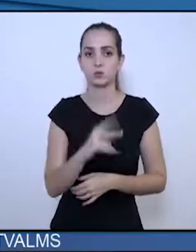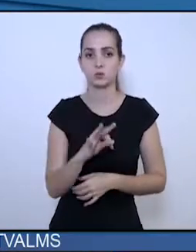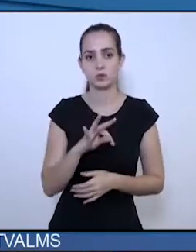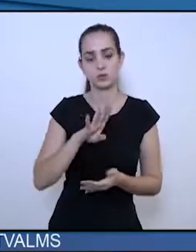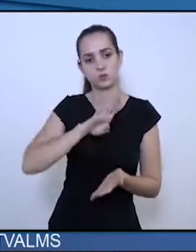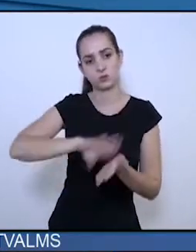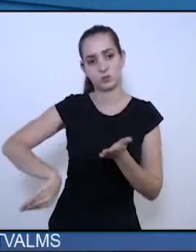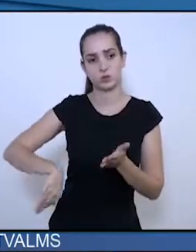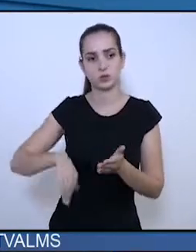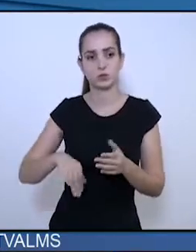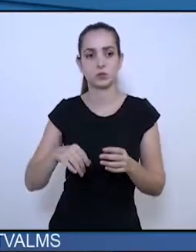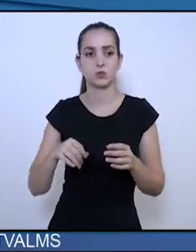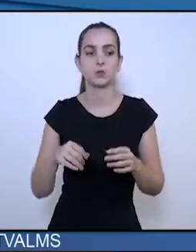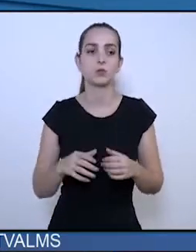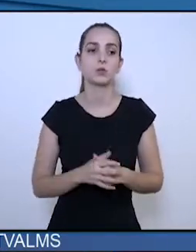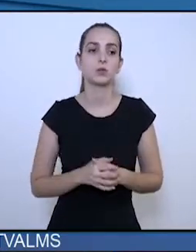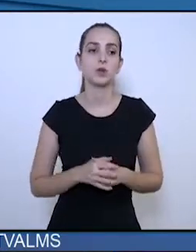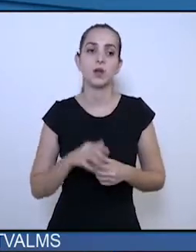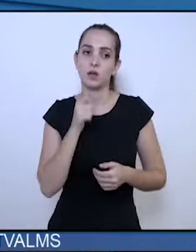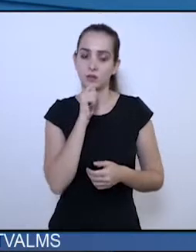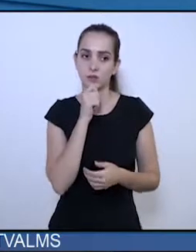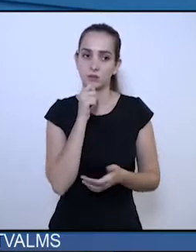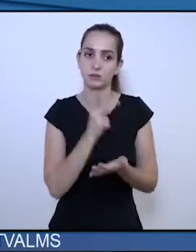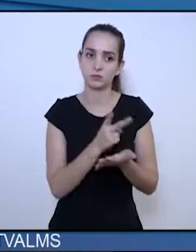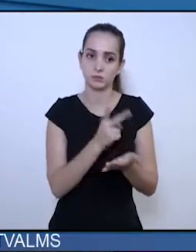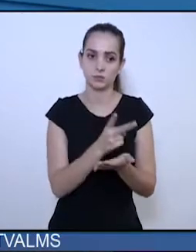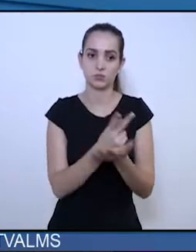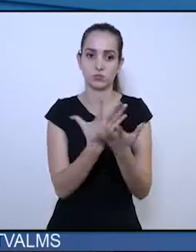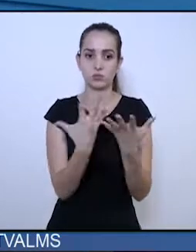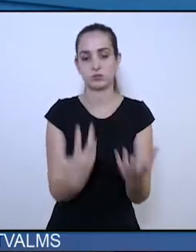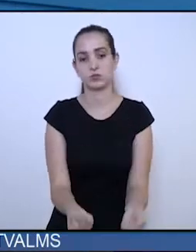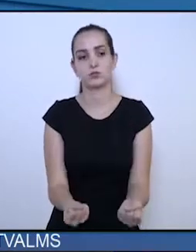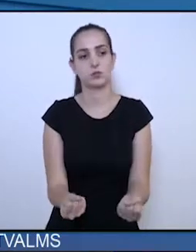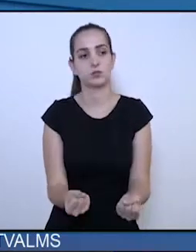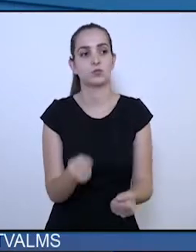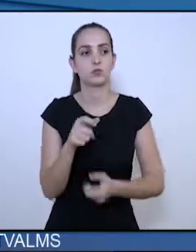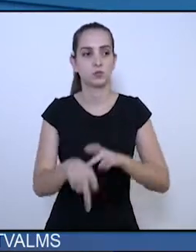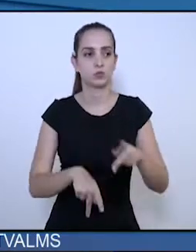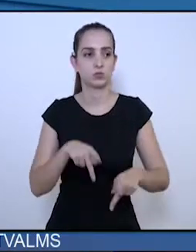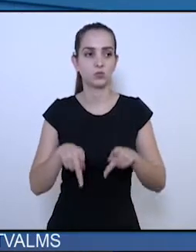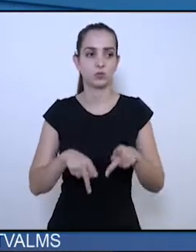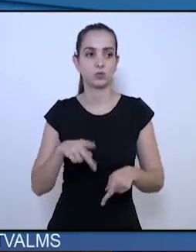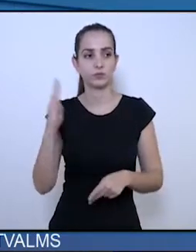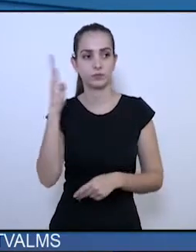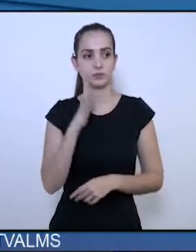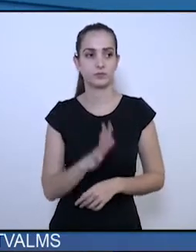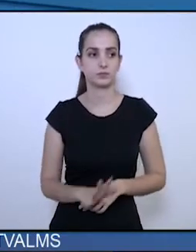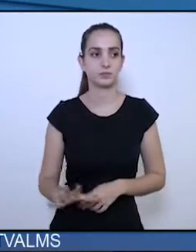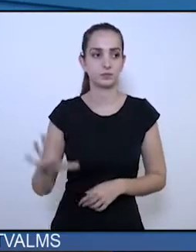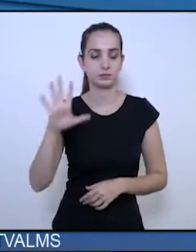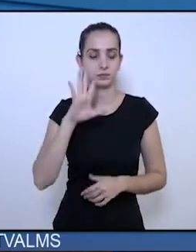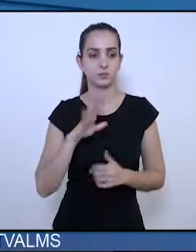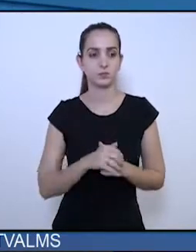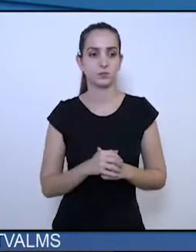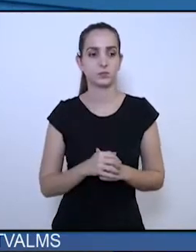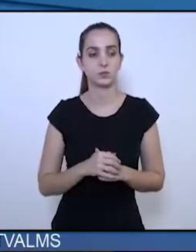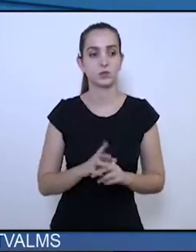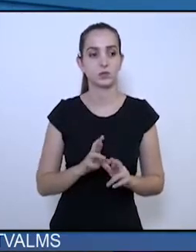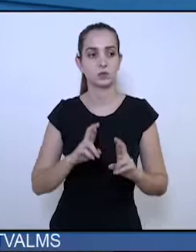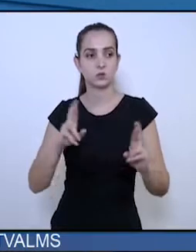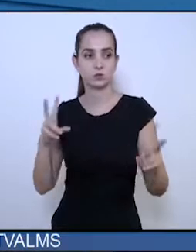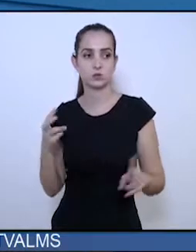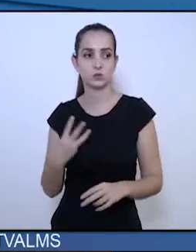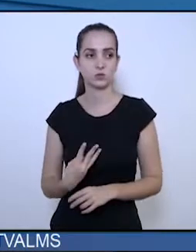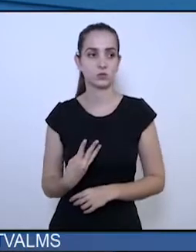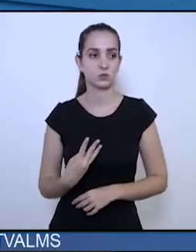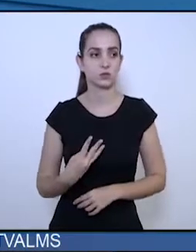poder, ainda continua tendo a aceitação do povo brasileiro. Longe dos 3%